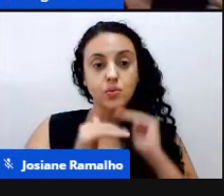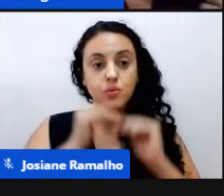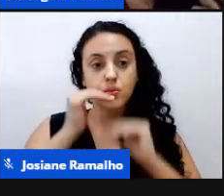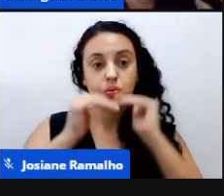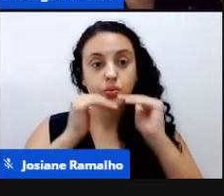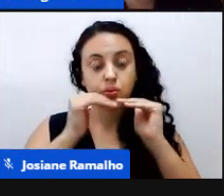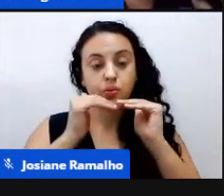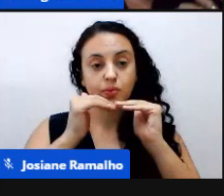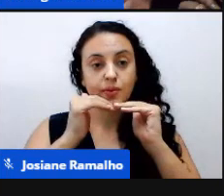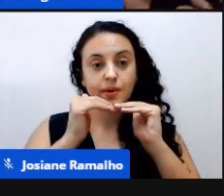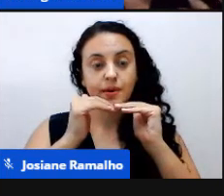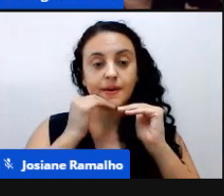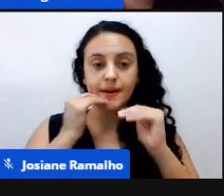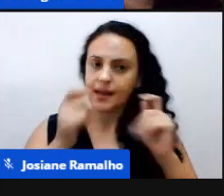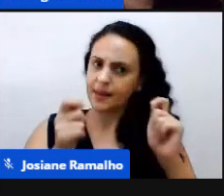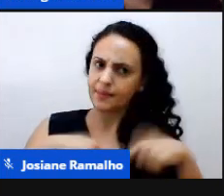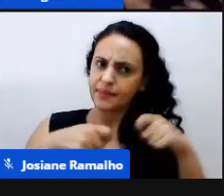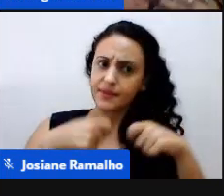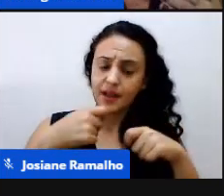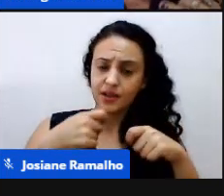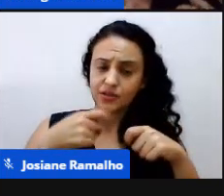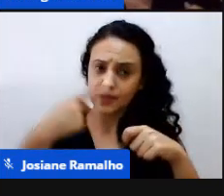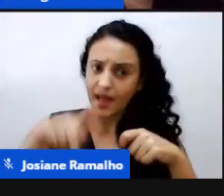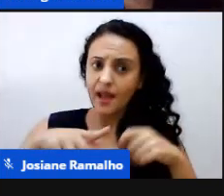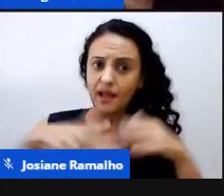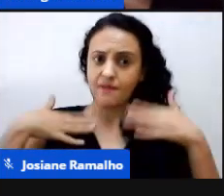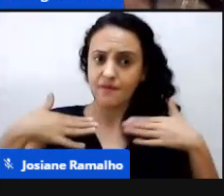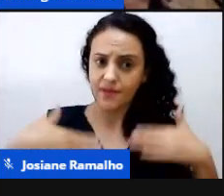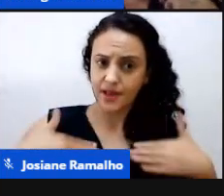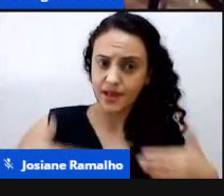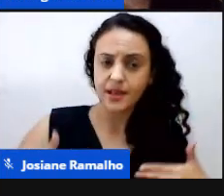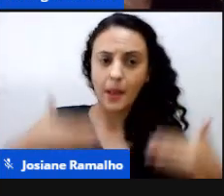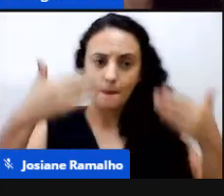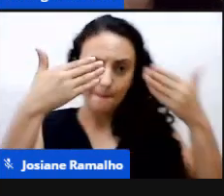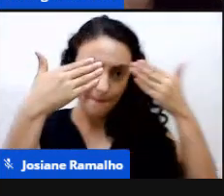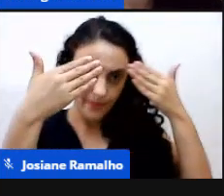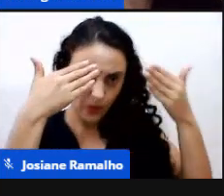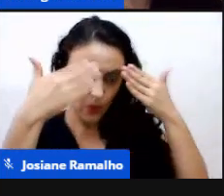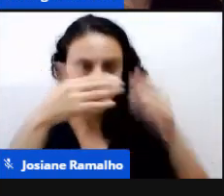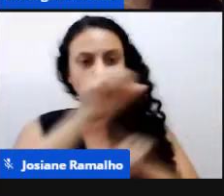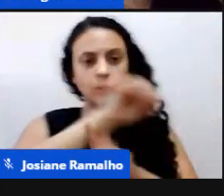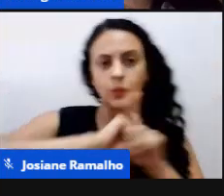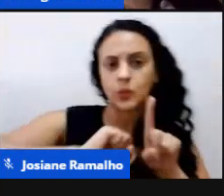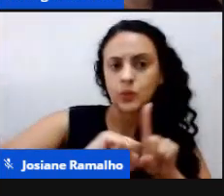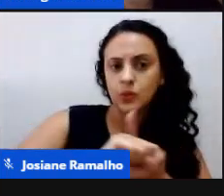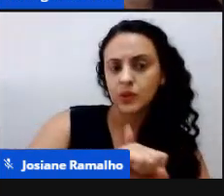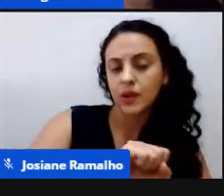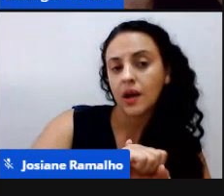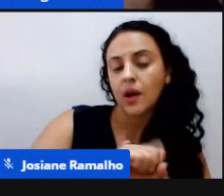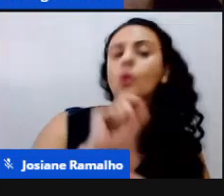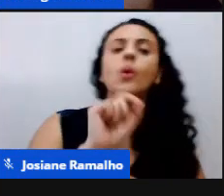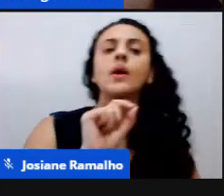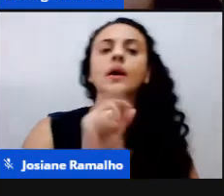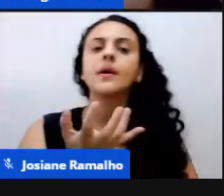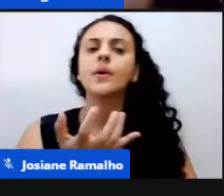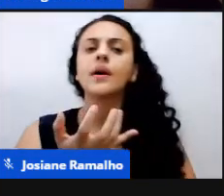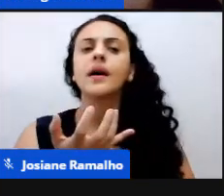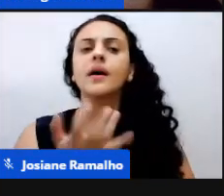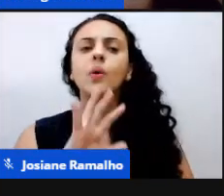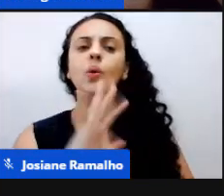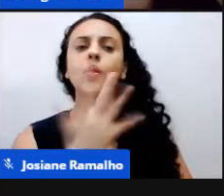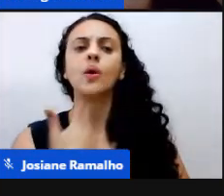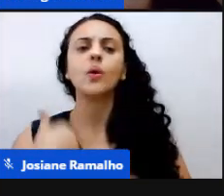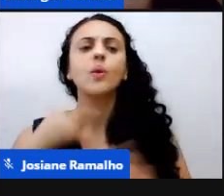capacidade física, motora, psicológica, social, o que eu quero com essa aprendizagem